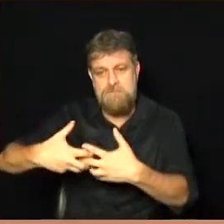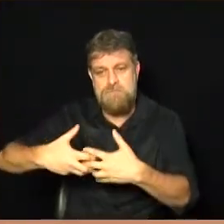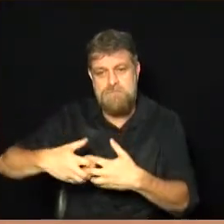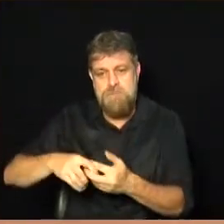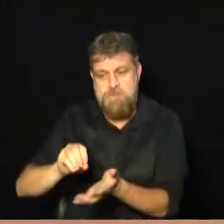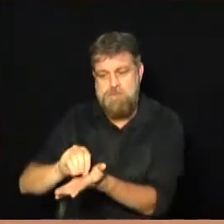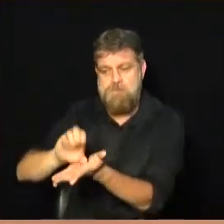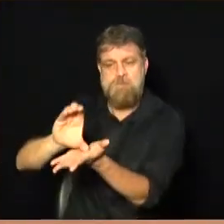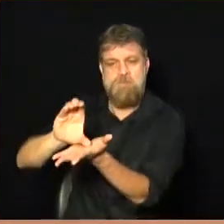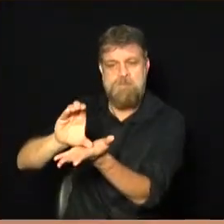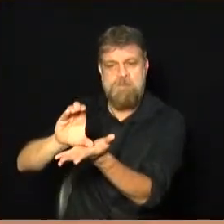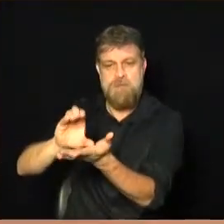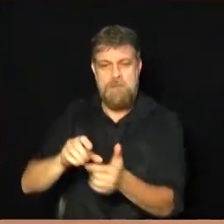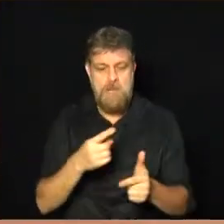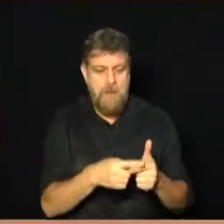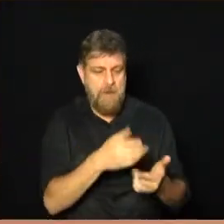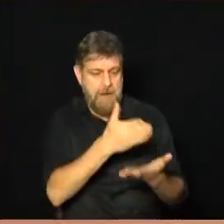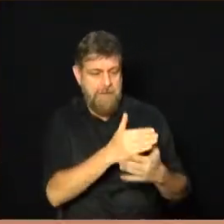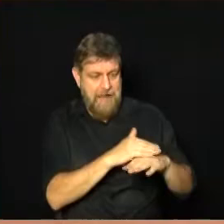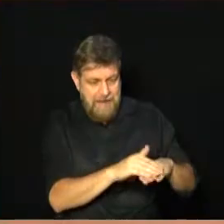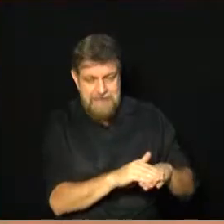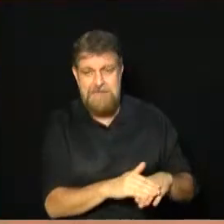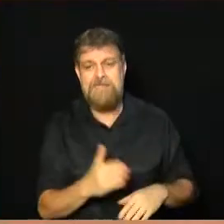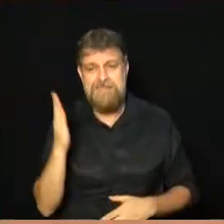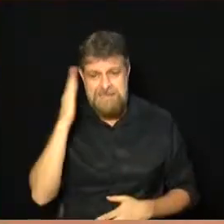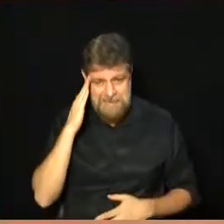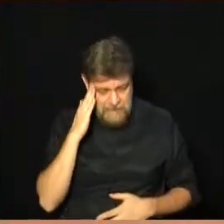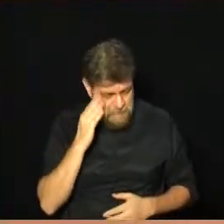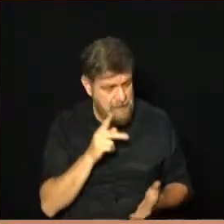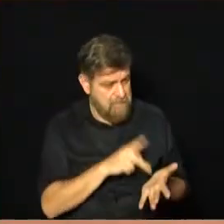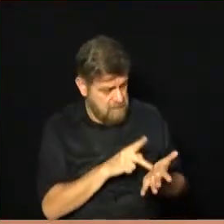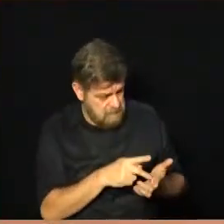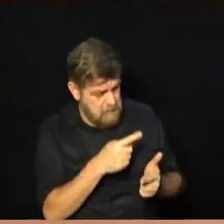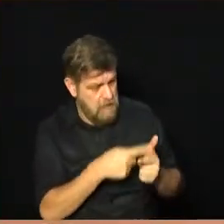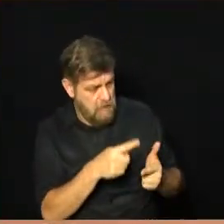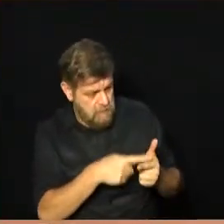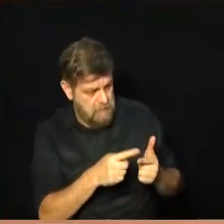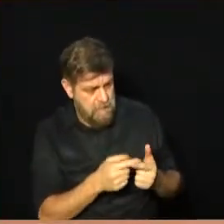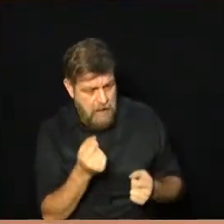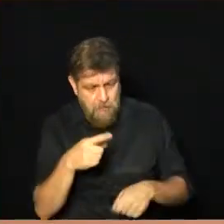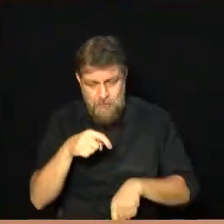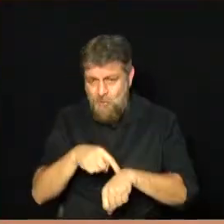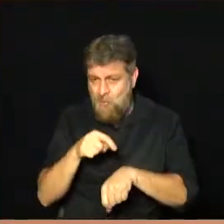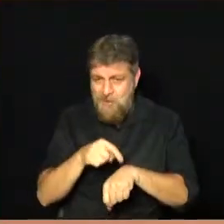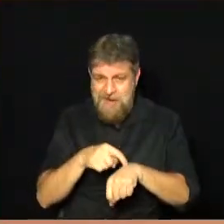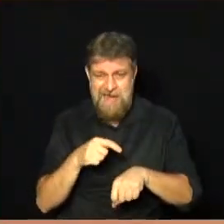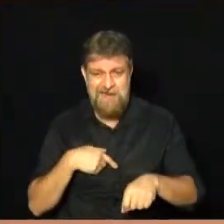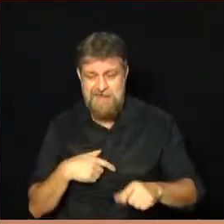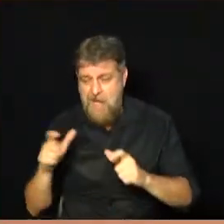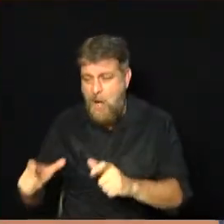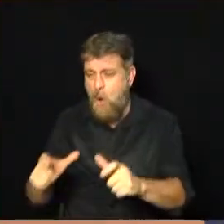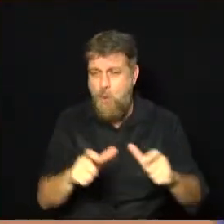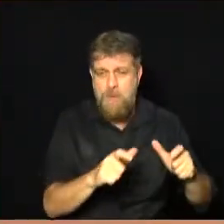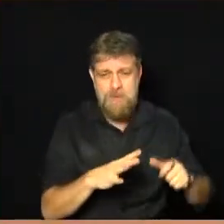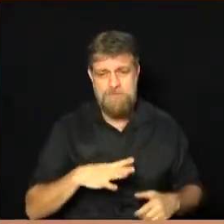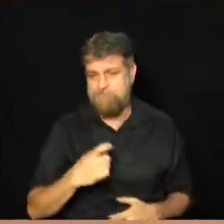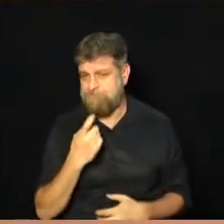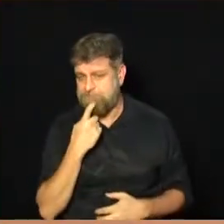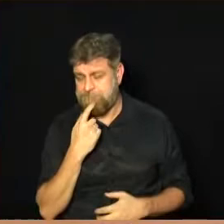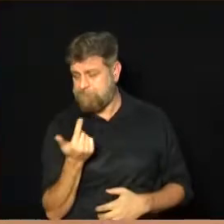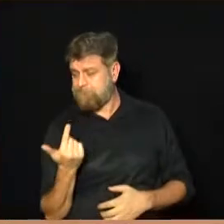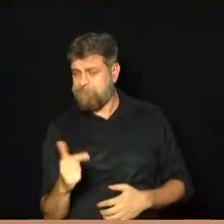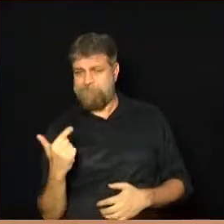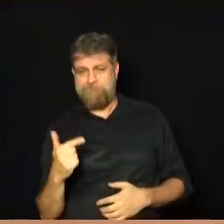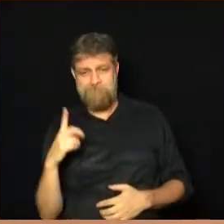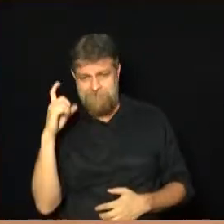acho que isso elimina esse problema, porque realmente é um problemão que você falou. Alguns horários do dia, alguns locais da cidade, é